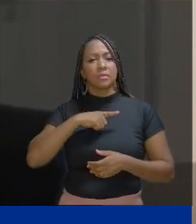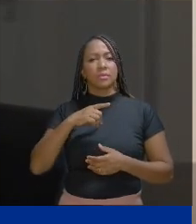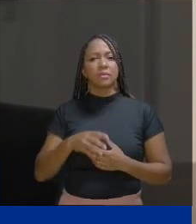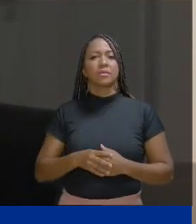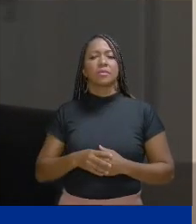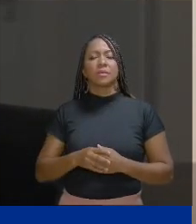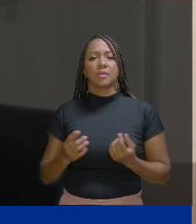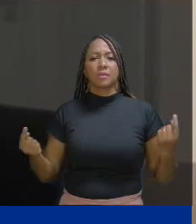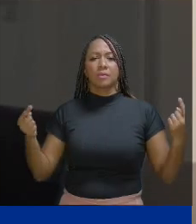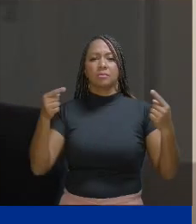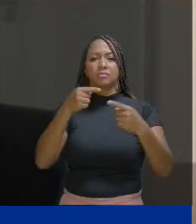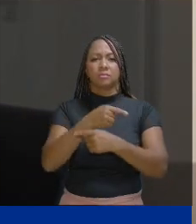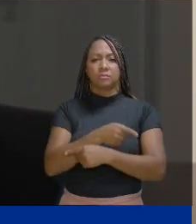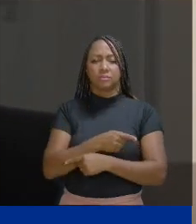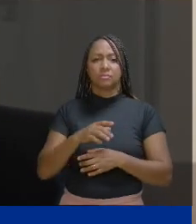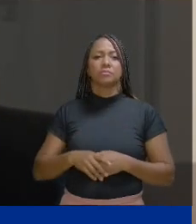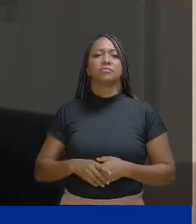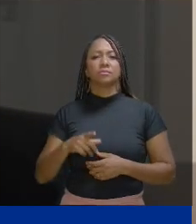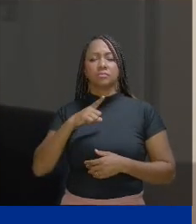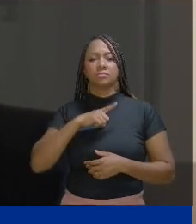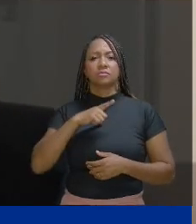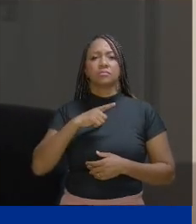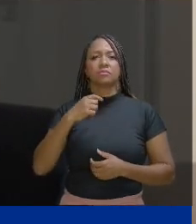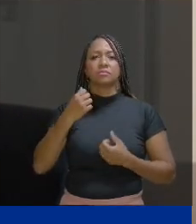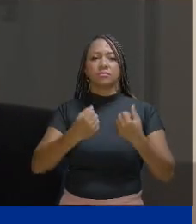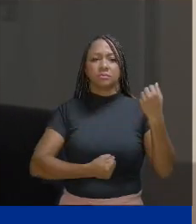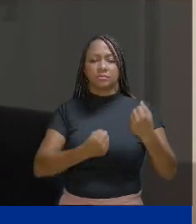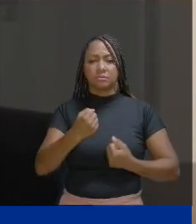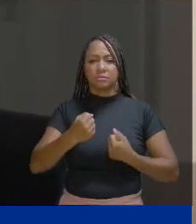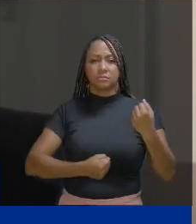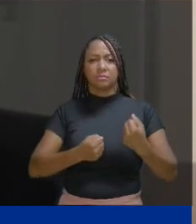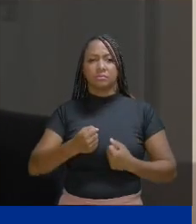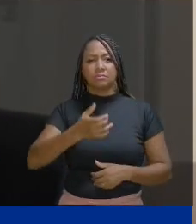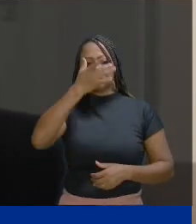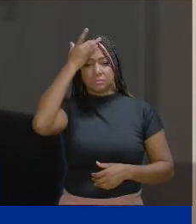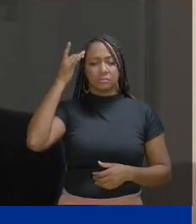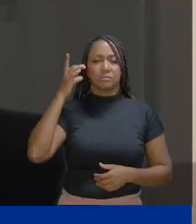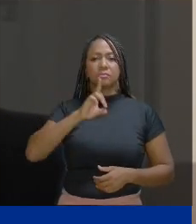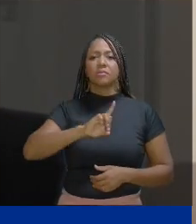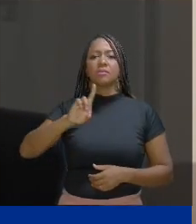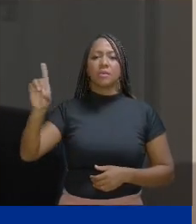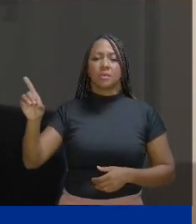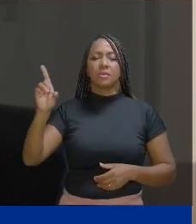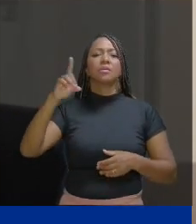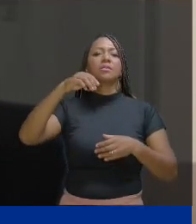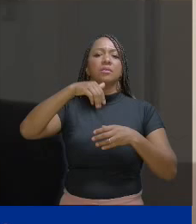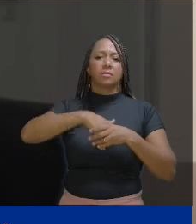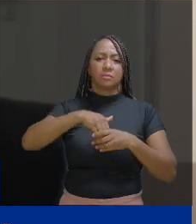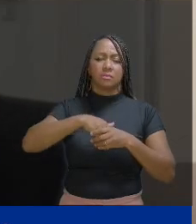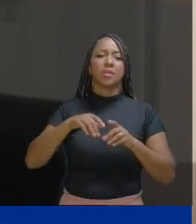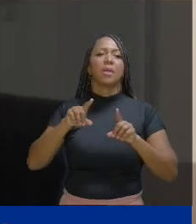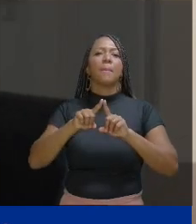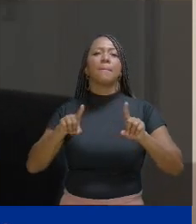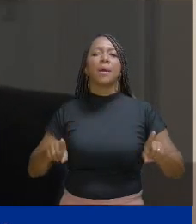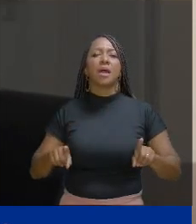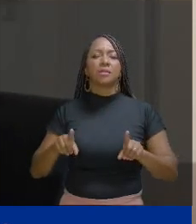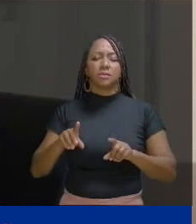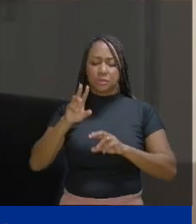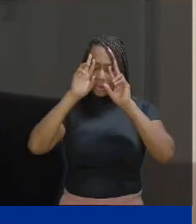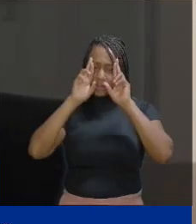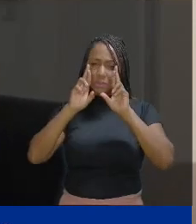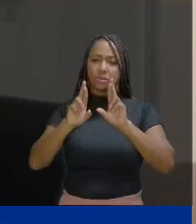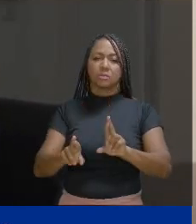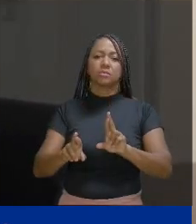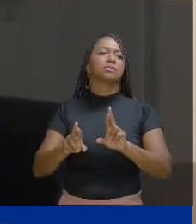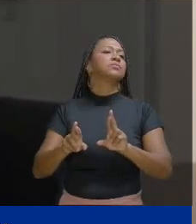fato incontroverso, é de que houve transporte de pessoas no dia das eleições. Mas, com todo